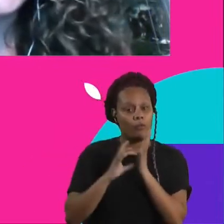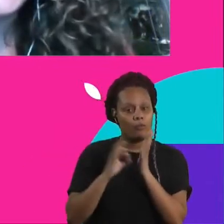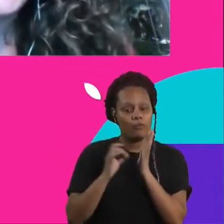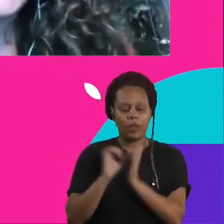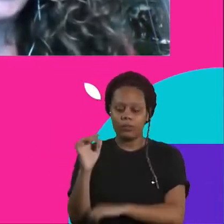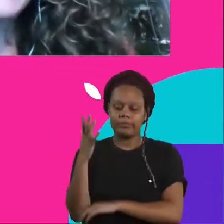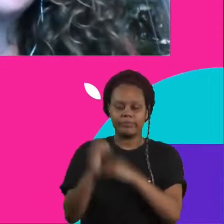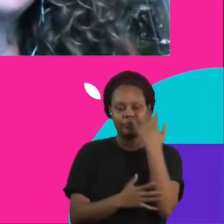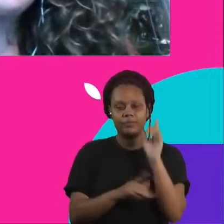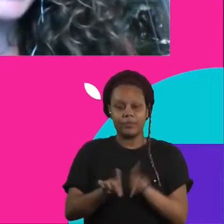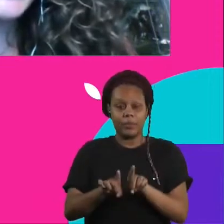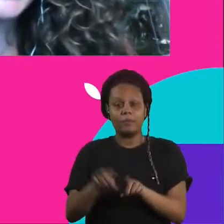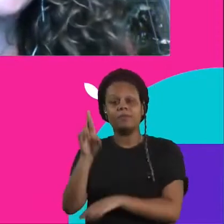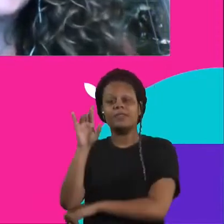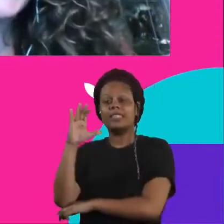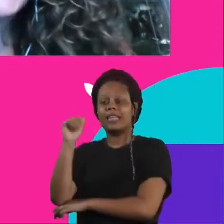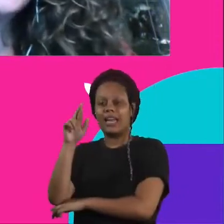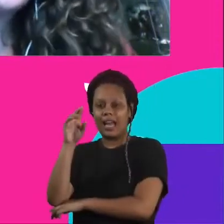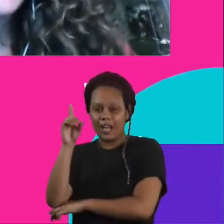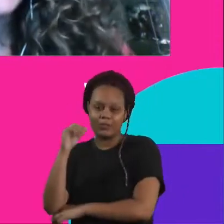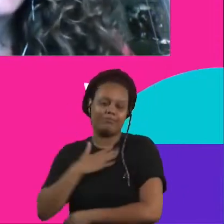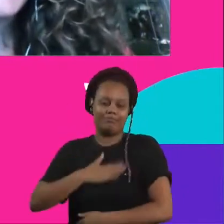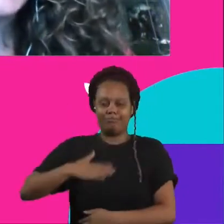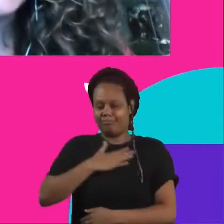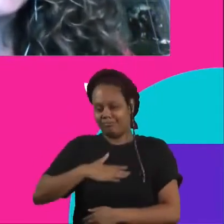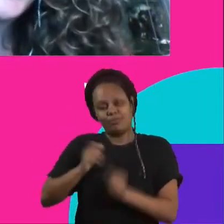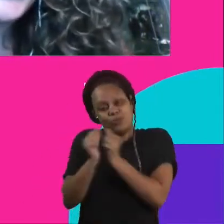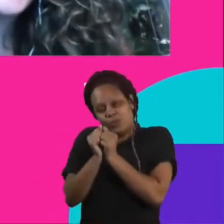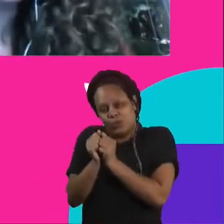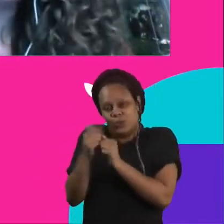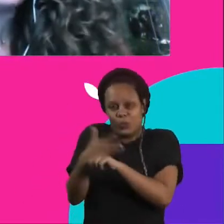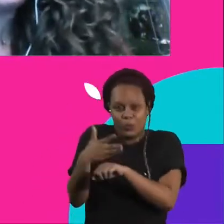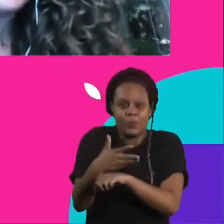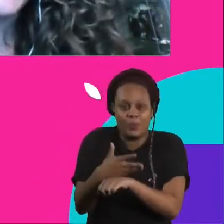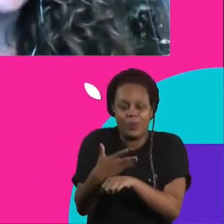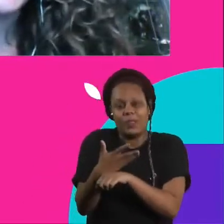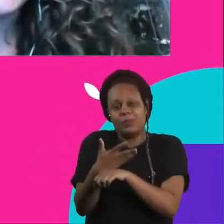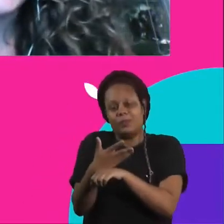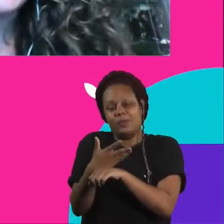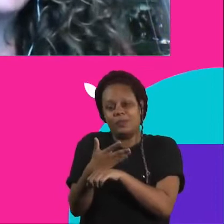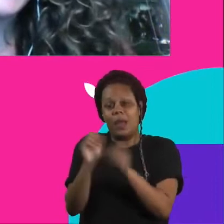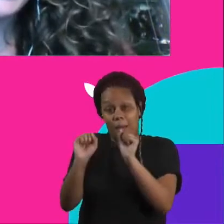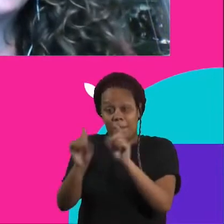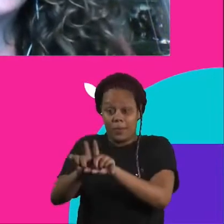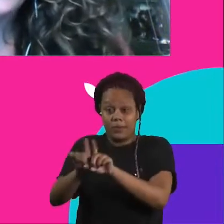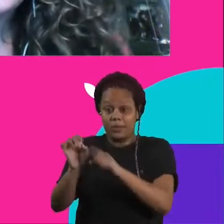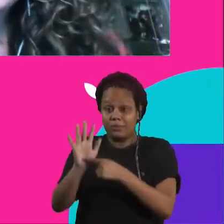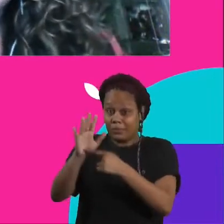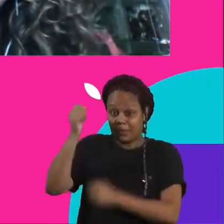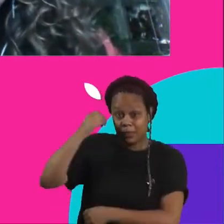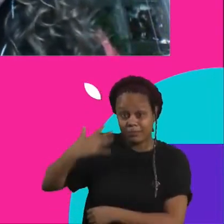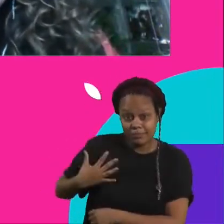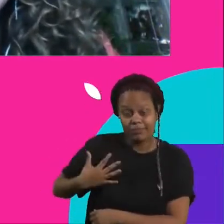plantinhas. Capra, prazer estar aqui contigo, é uma alegria a gente estar juntos. Também, se tu puder te apresentar aí para o